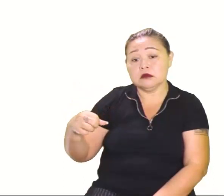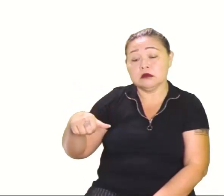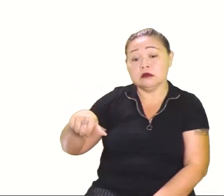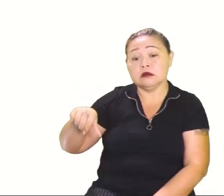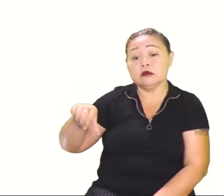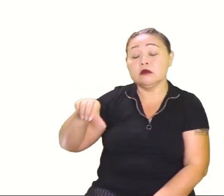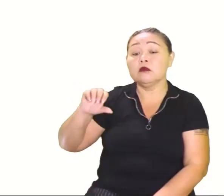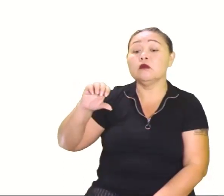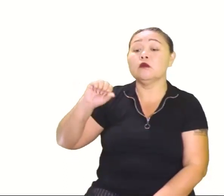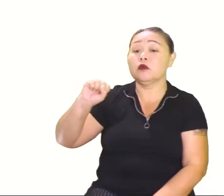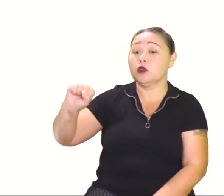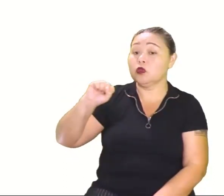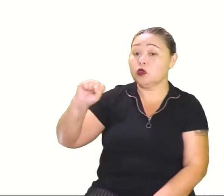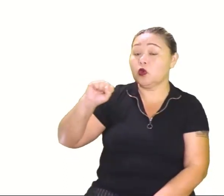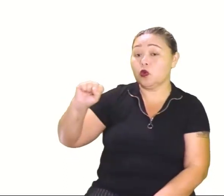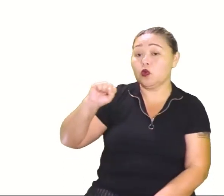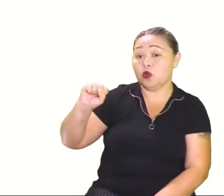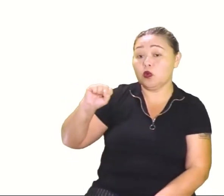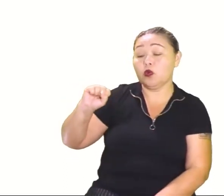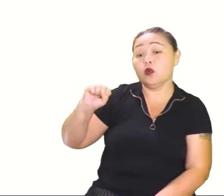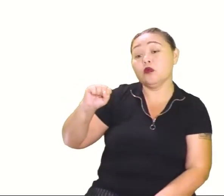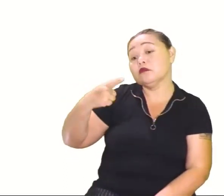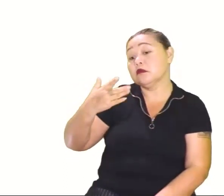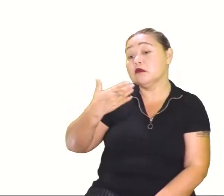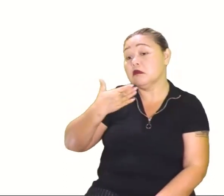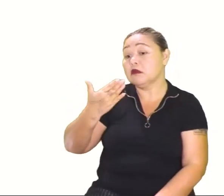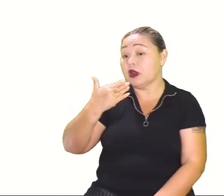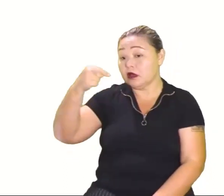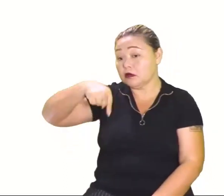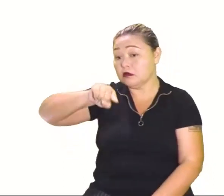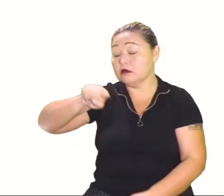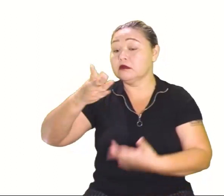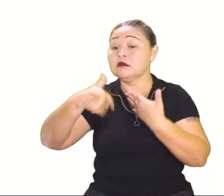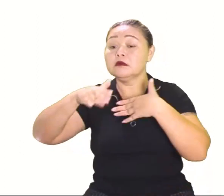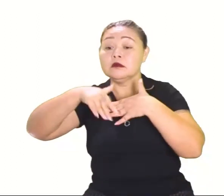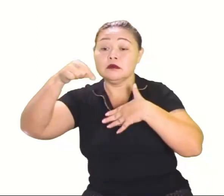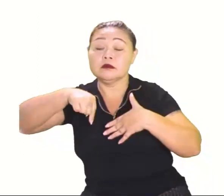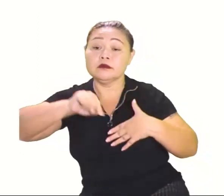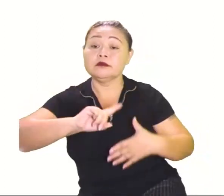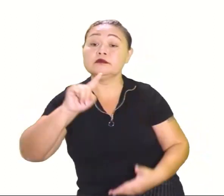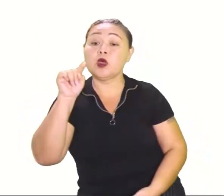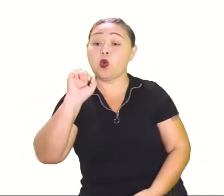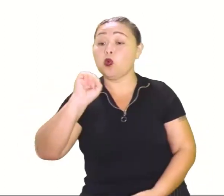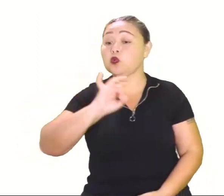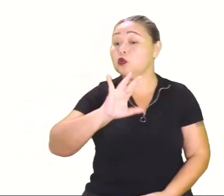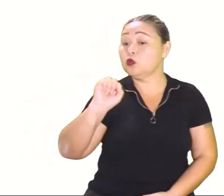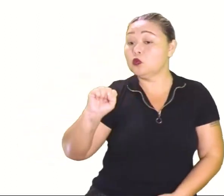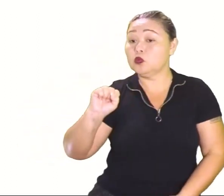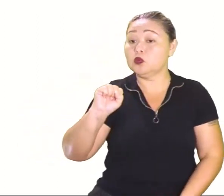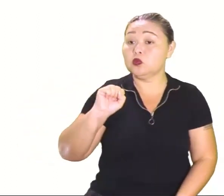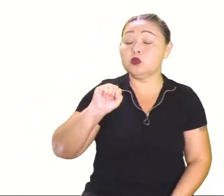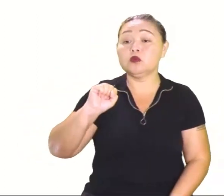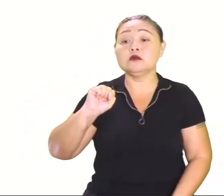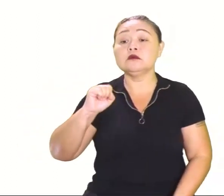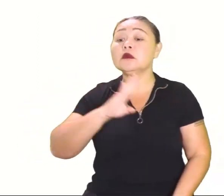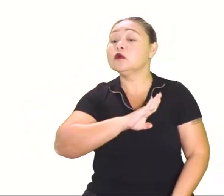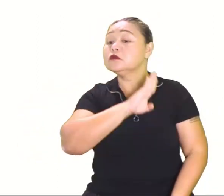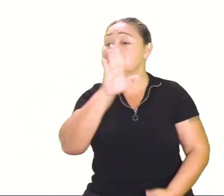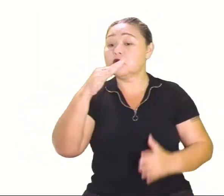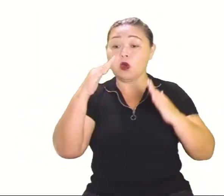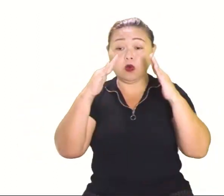6, 7, 8 dígitos pela nossa interpretação aqui da matemática da coisa. E aí, o aluno que foi para